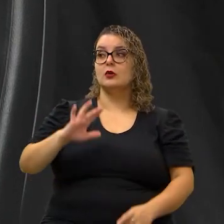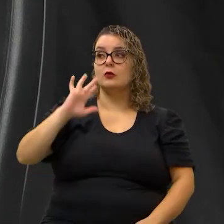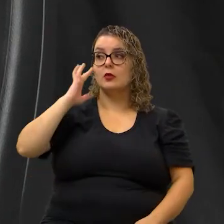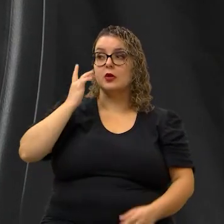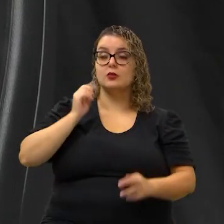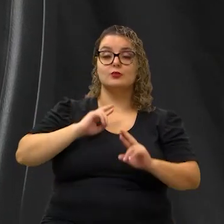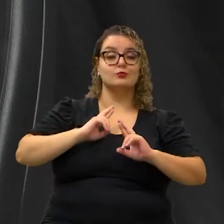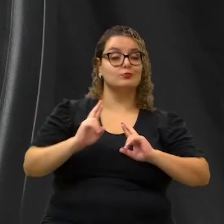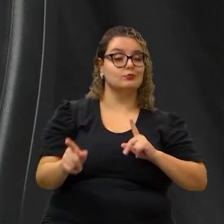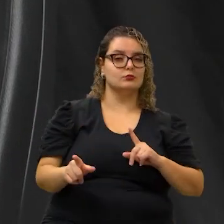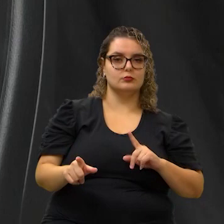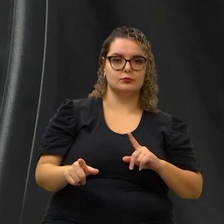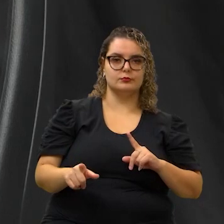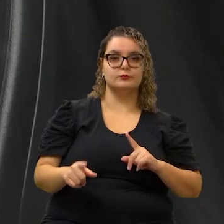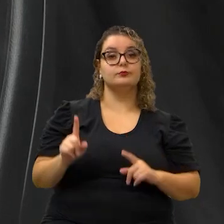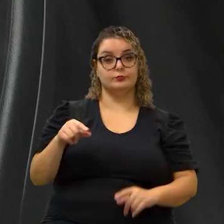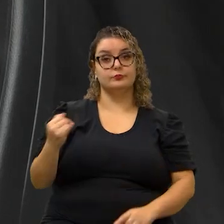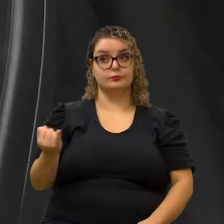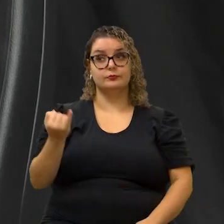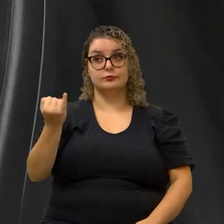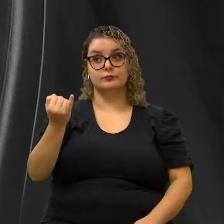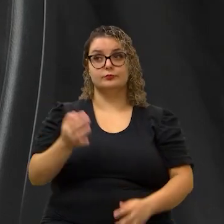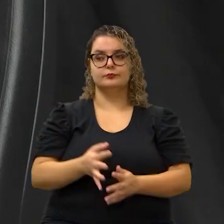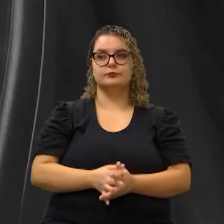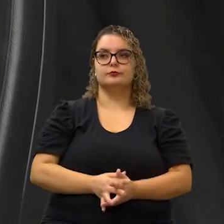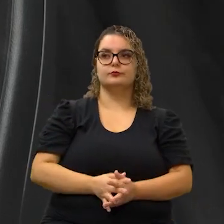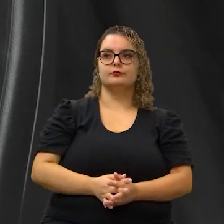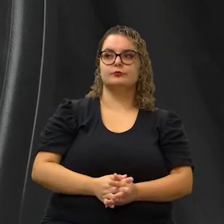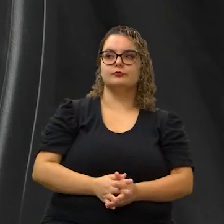acho que é um contraponto importante.